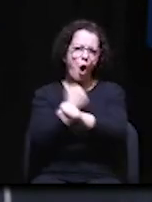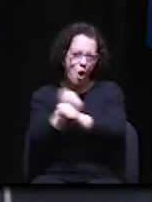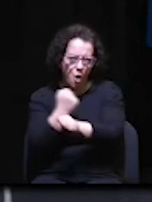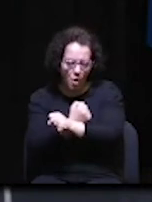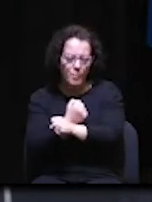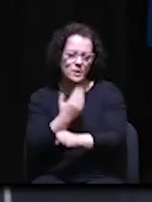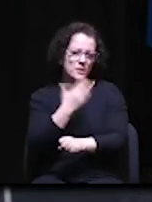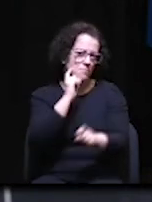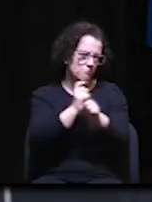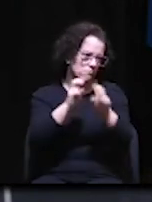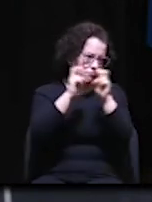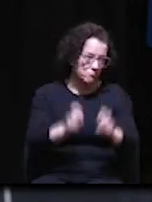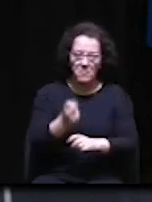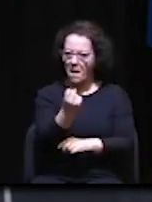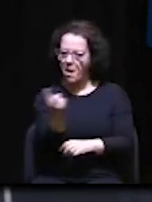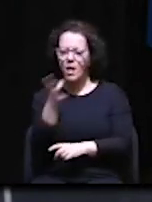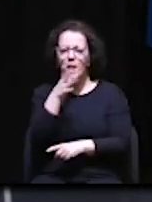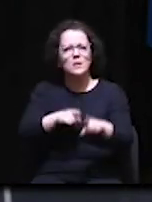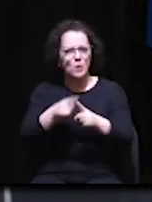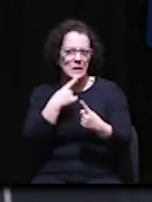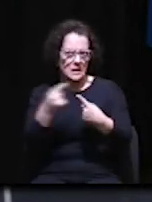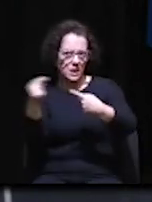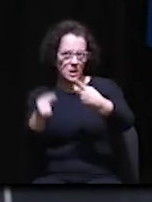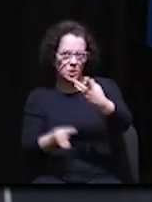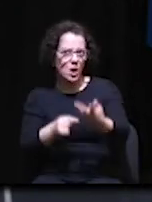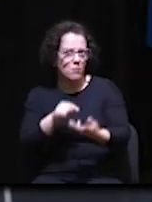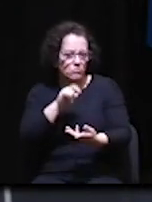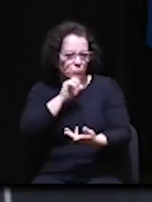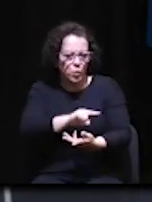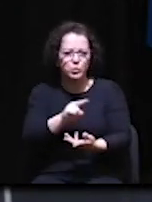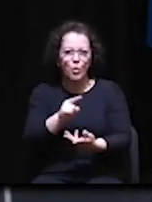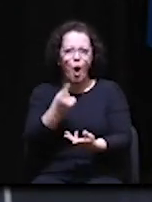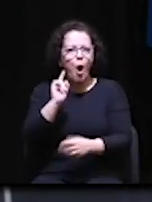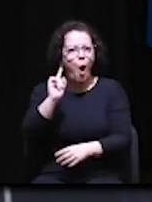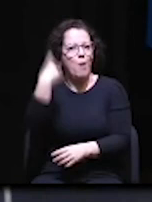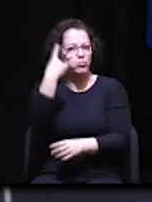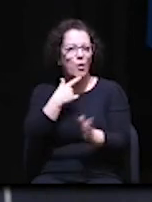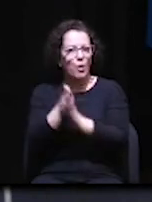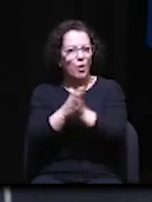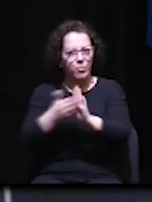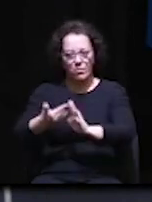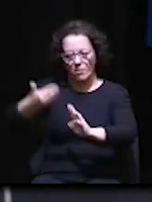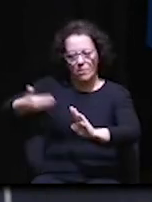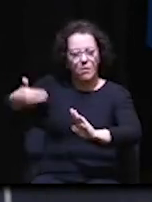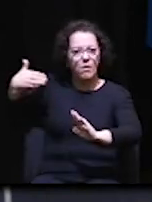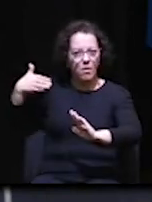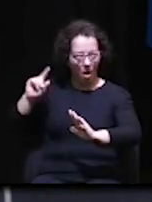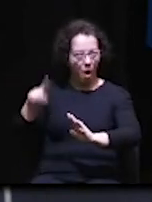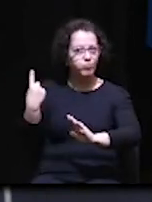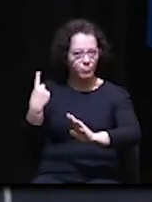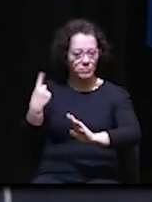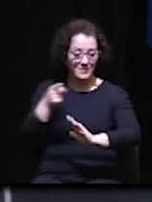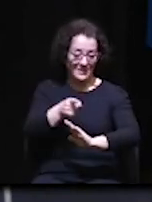já vários deputados fizeram referências a todas as oportunidades que já se perderam ao longo dos anos com a